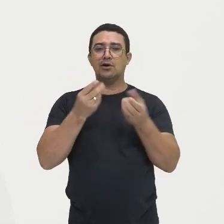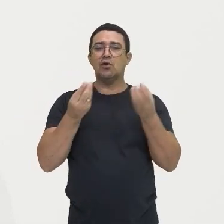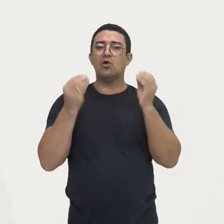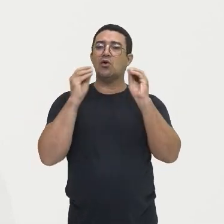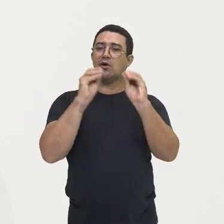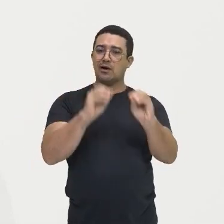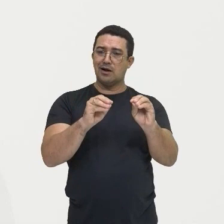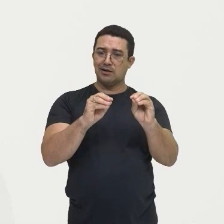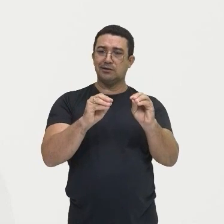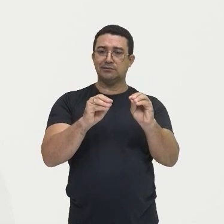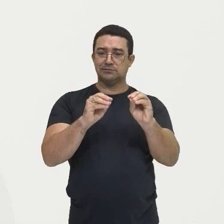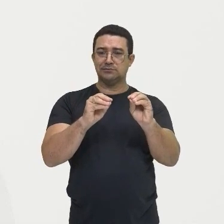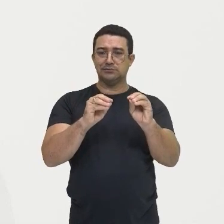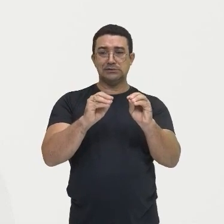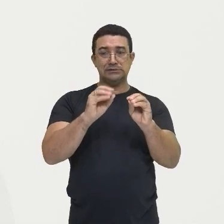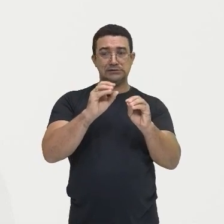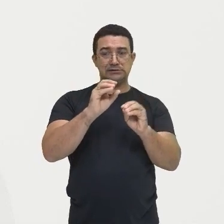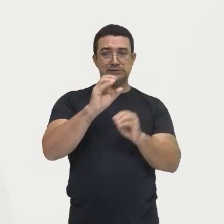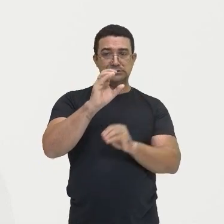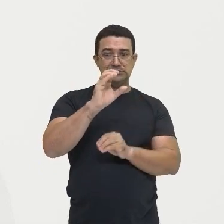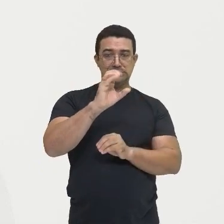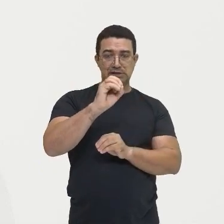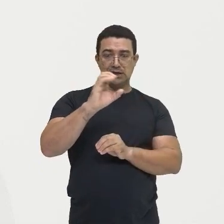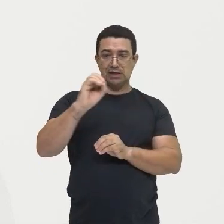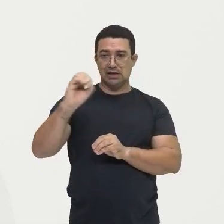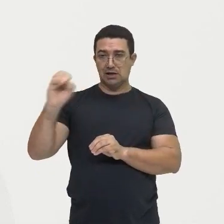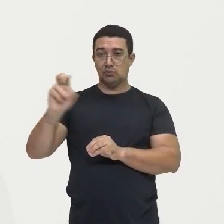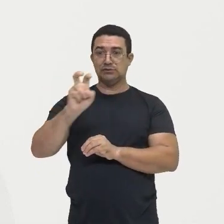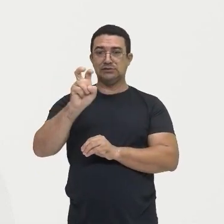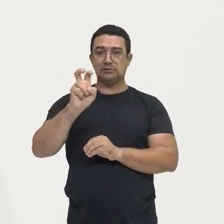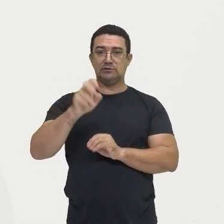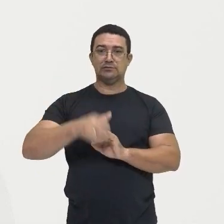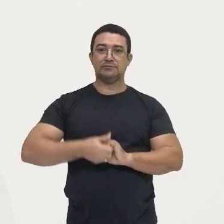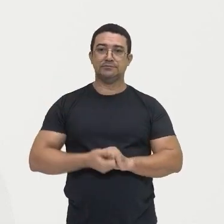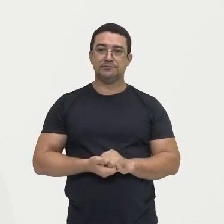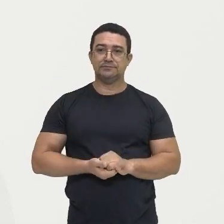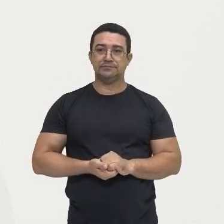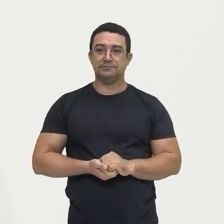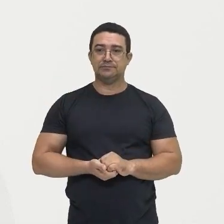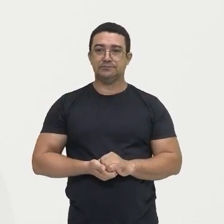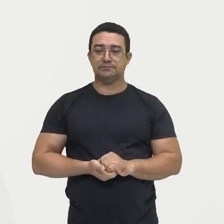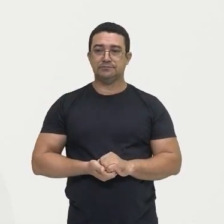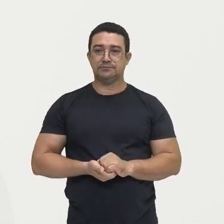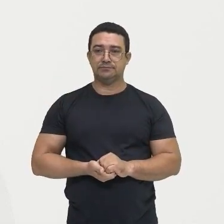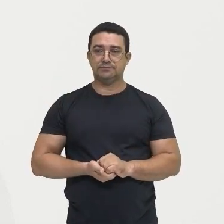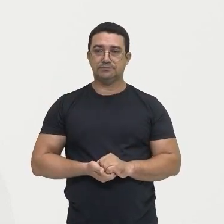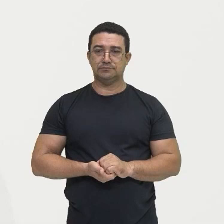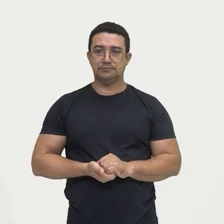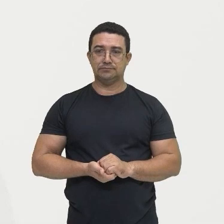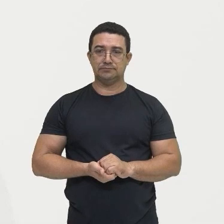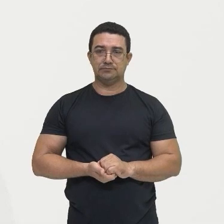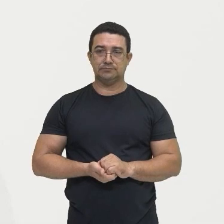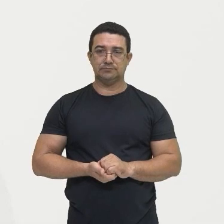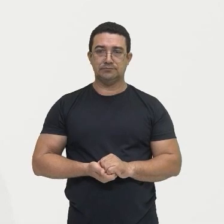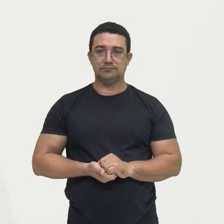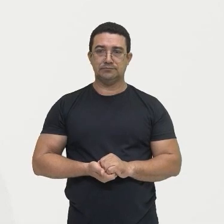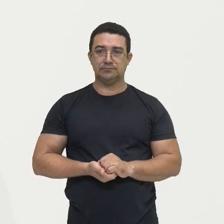Olha, hectômetro, decâmetro, metro, decímetro, decamέτros,